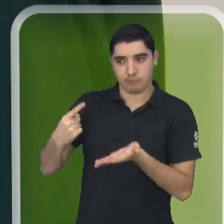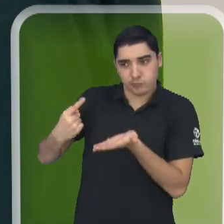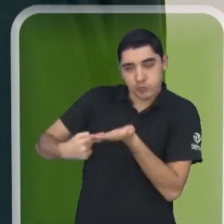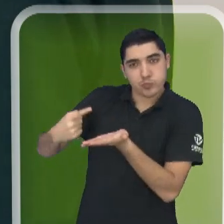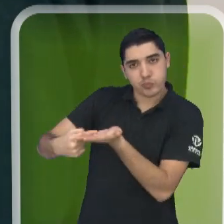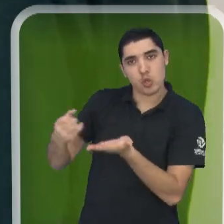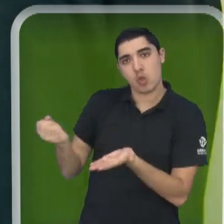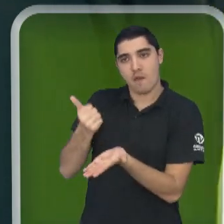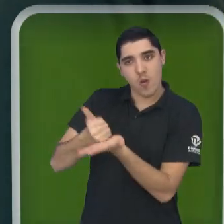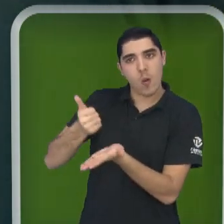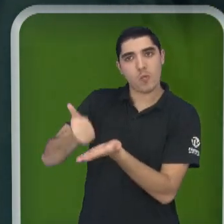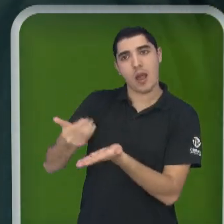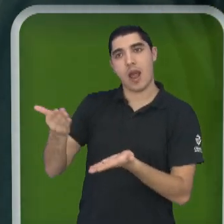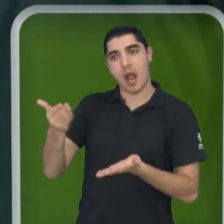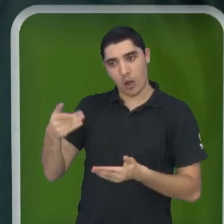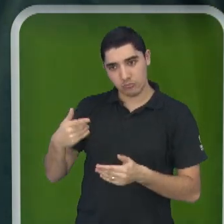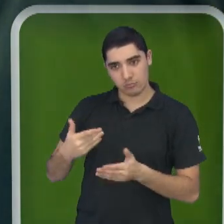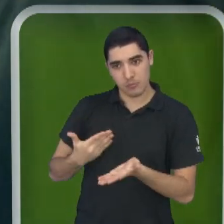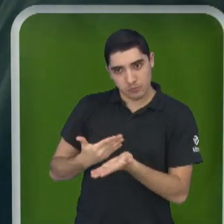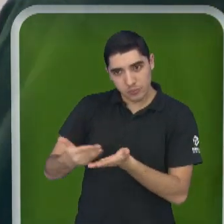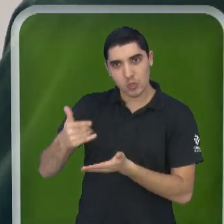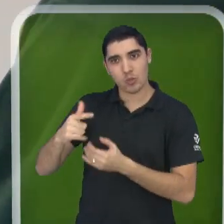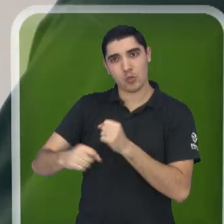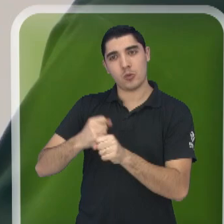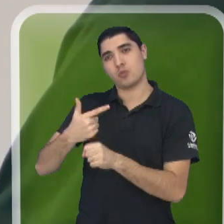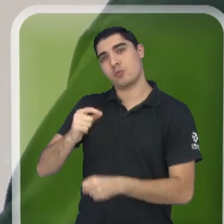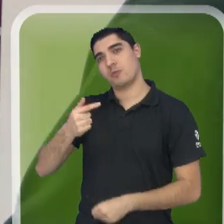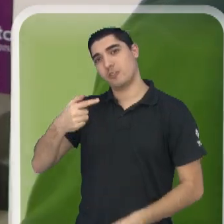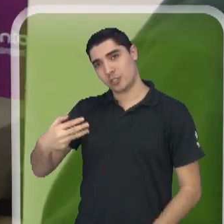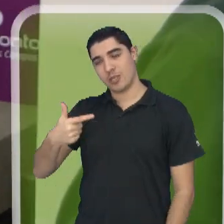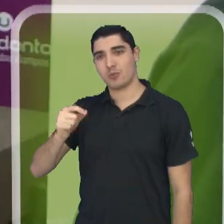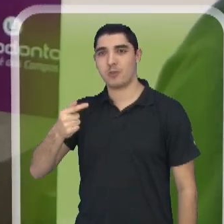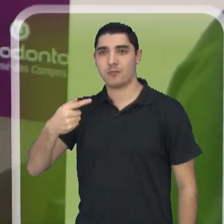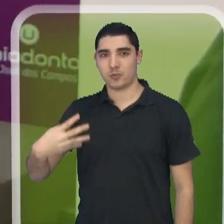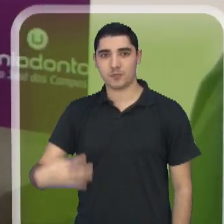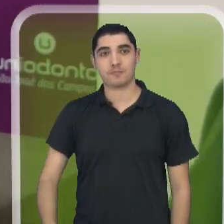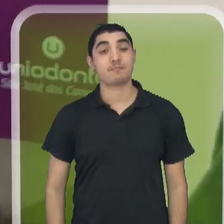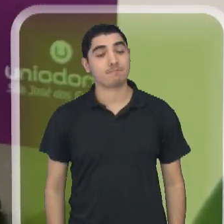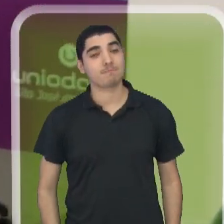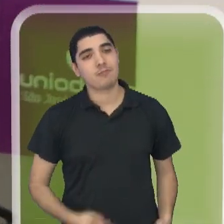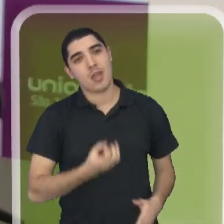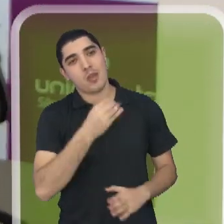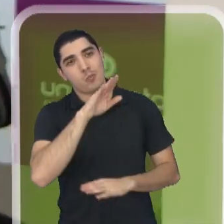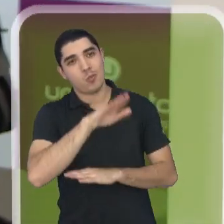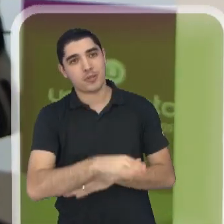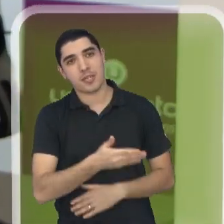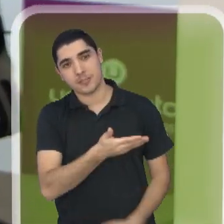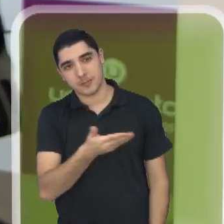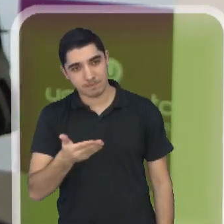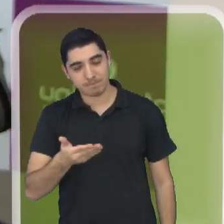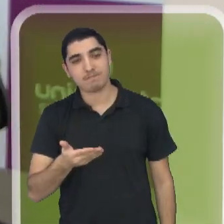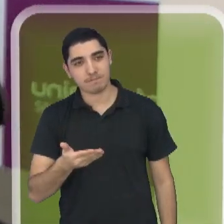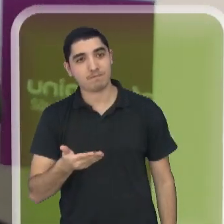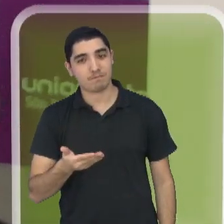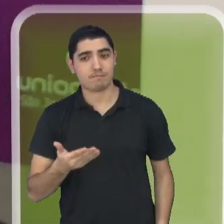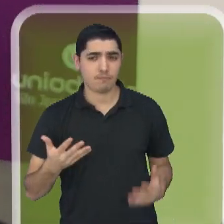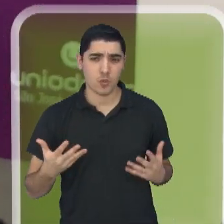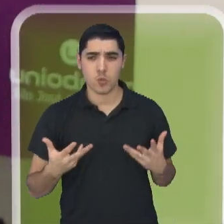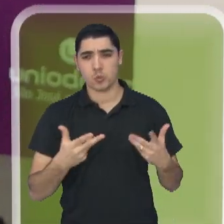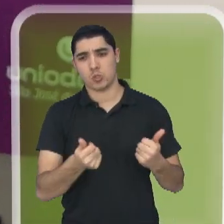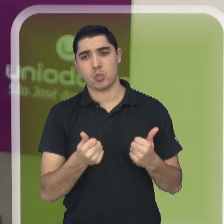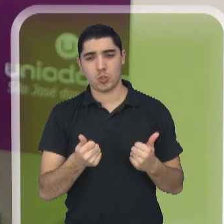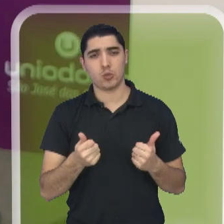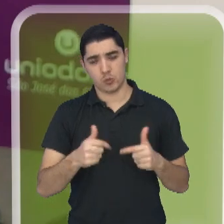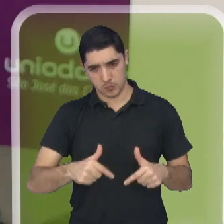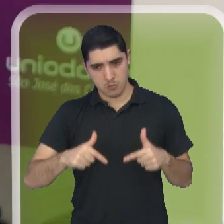né, para a temporada de agora, 2023-2024. Primeiramente, boa tarde. E todos os patrocinadores